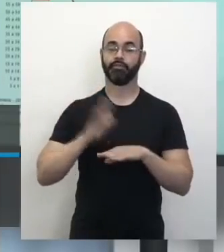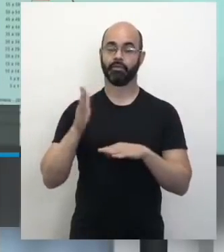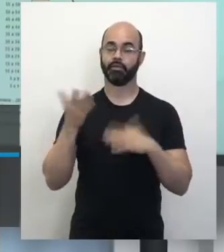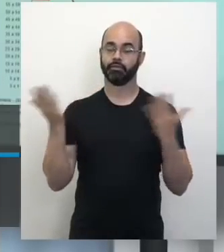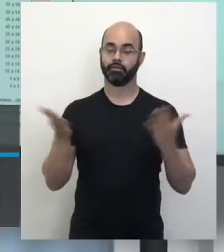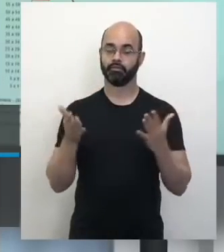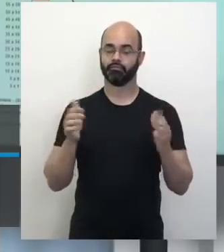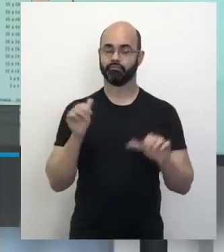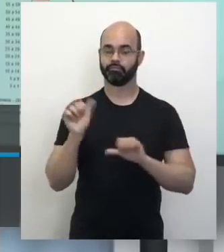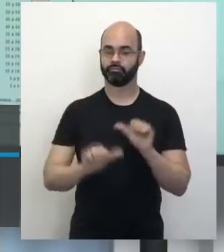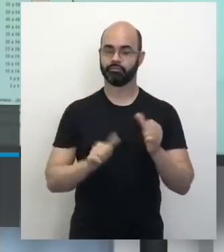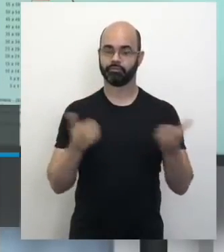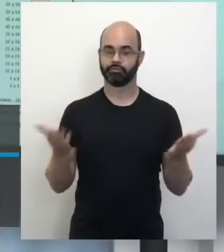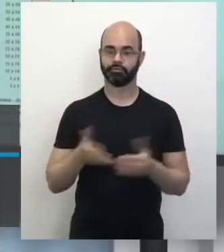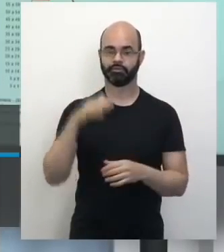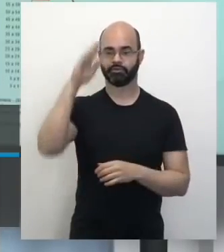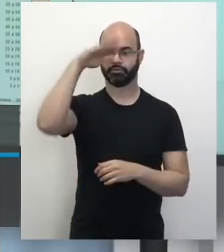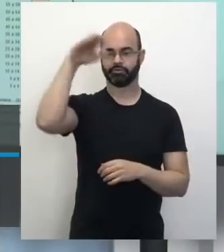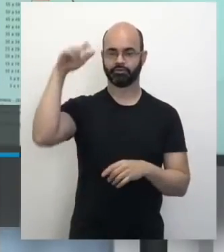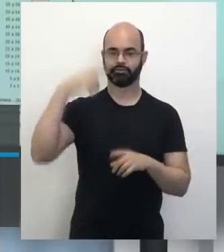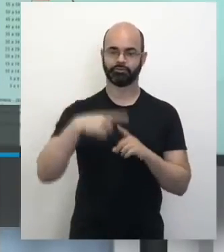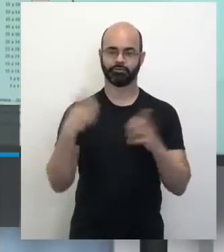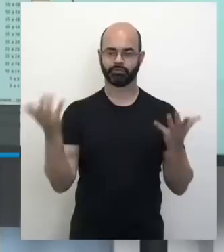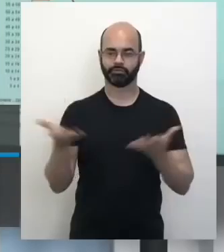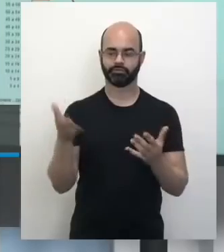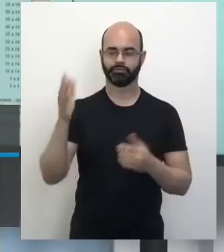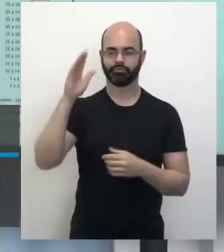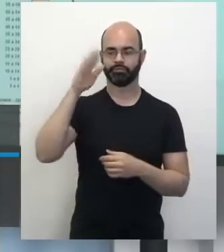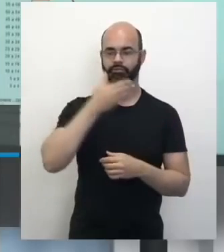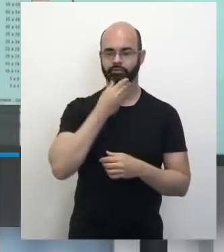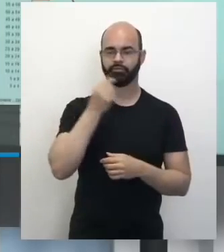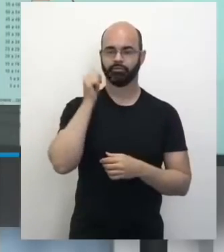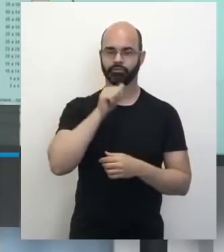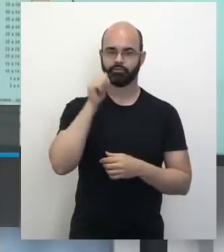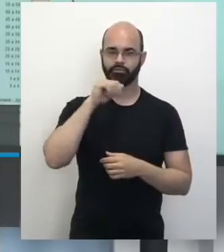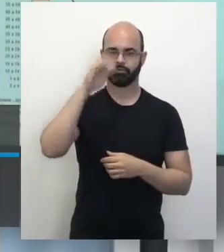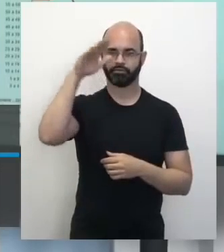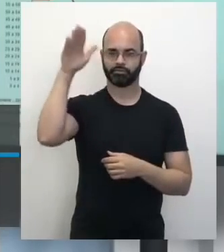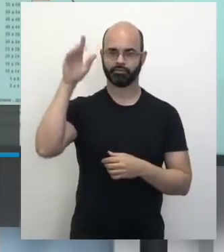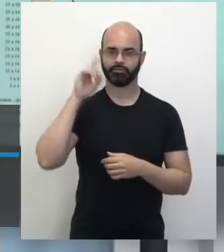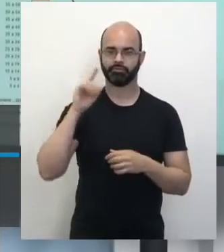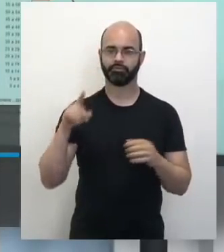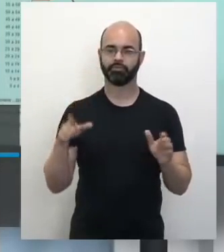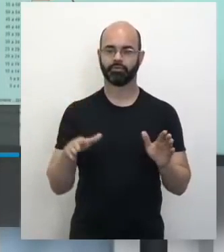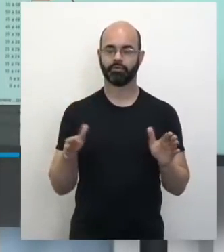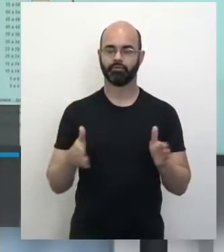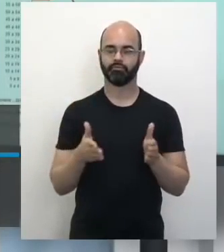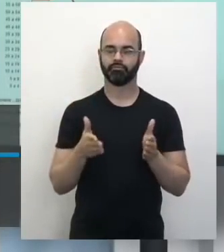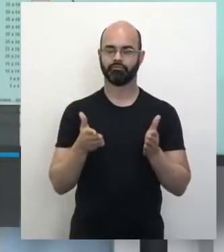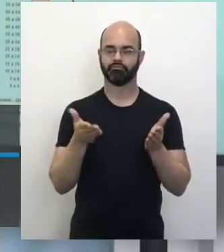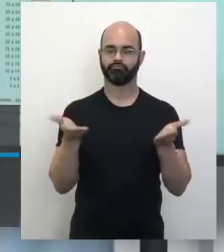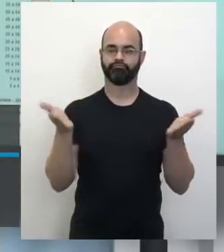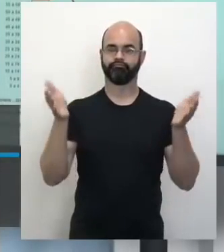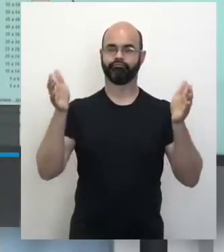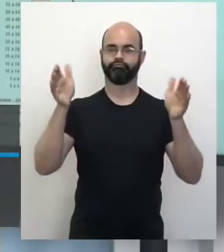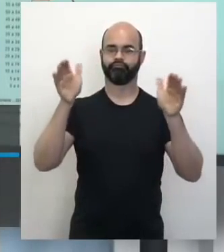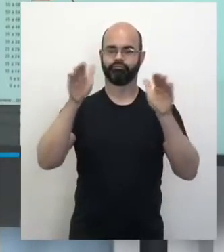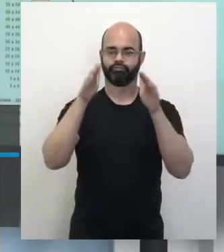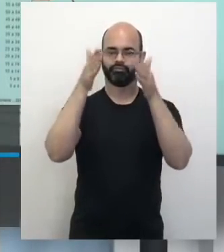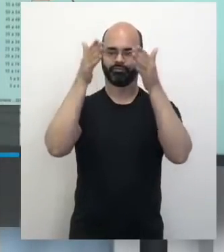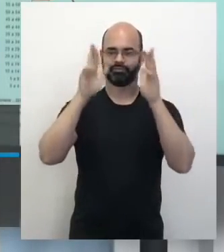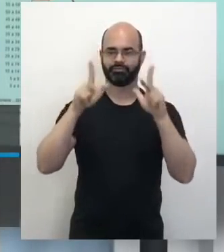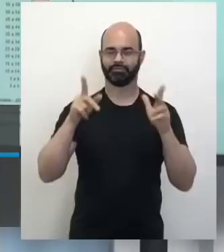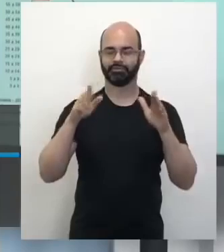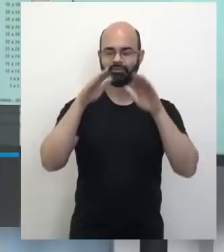pirâmide etária tem mais, né, projeção de homens e mulheres no meio dela do que praticamente na base. Então, quando tem uma